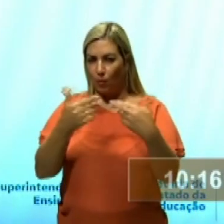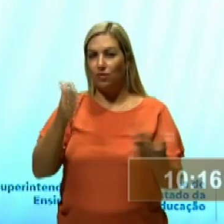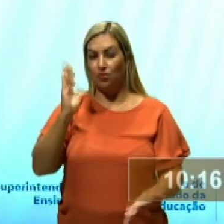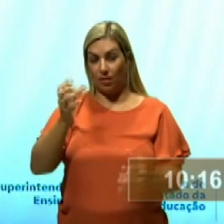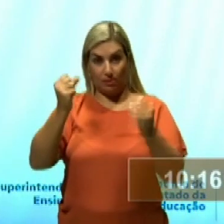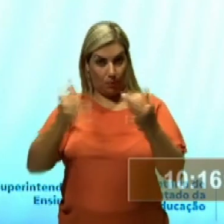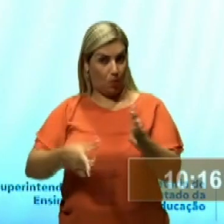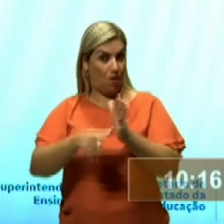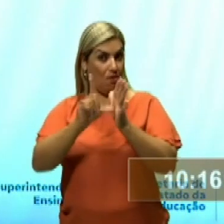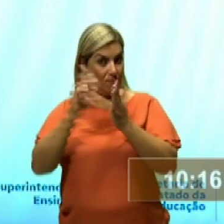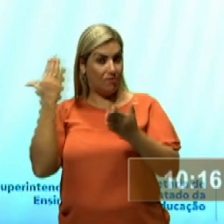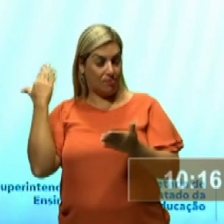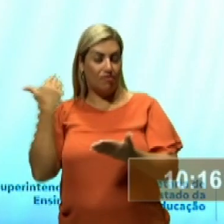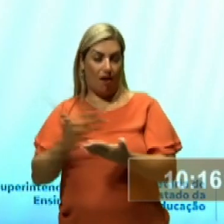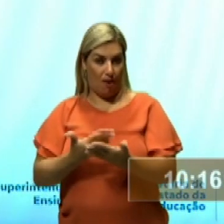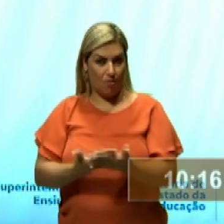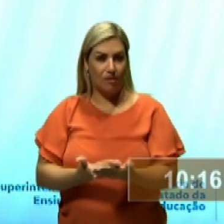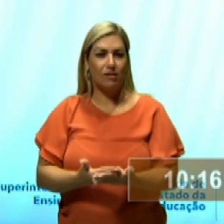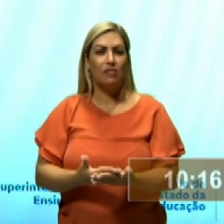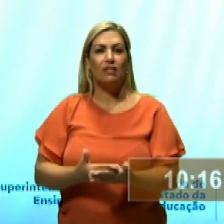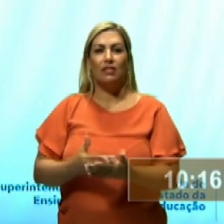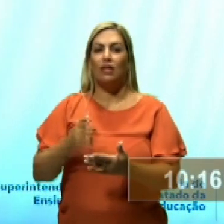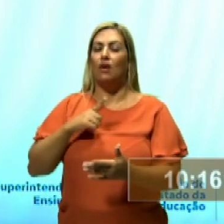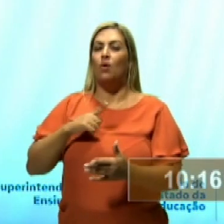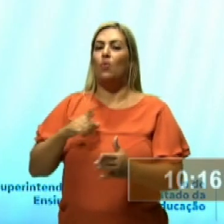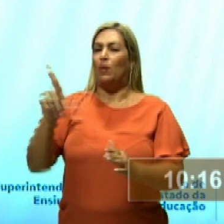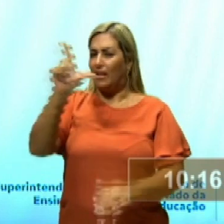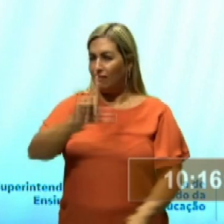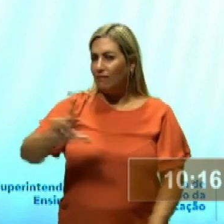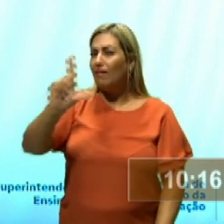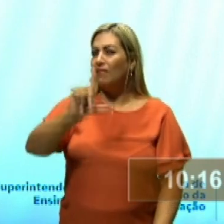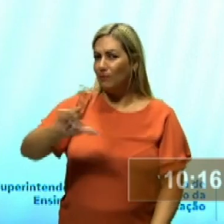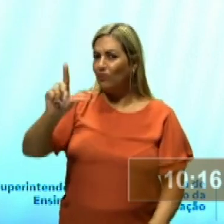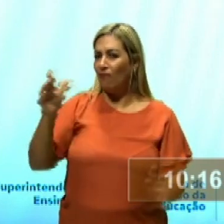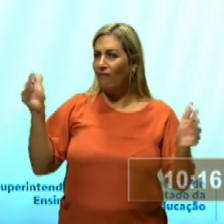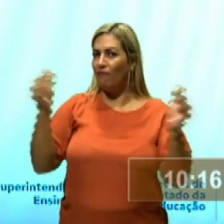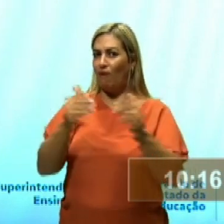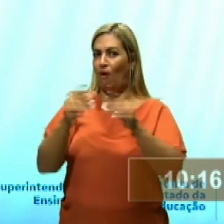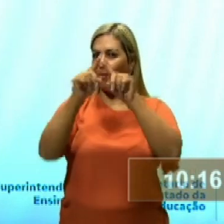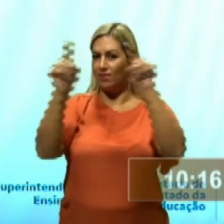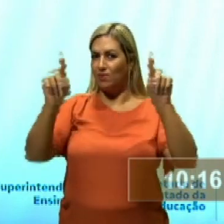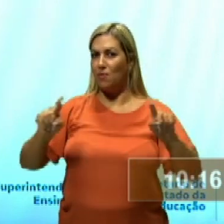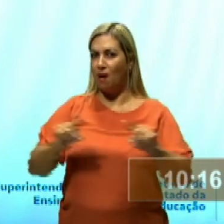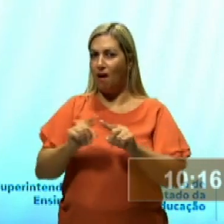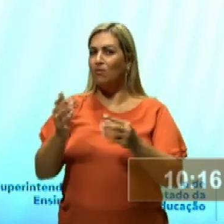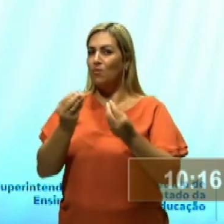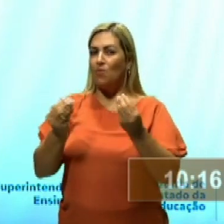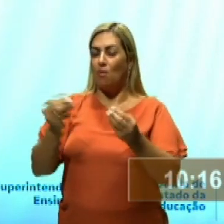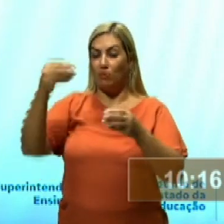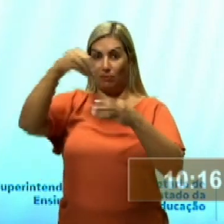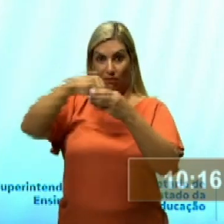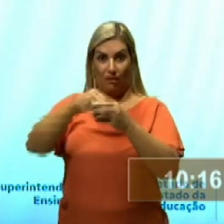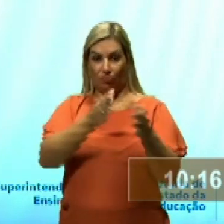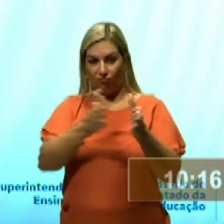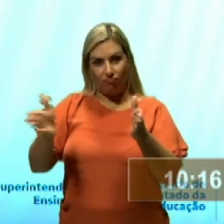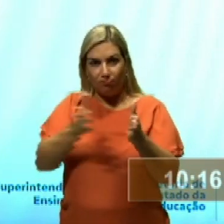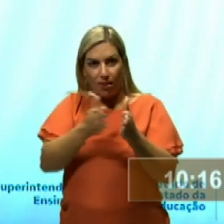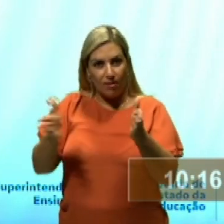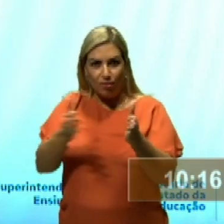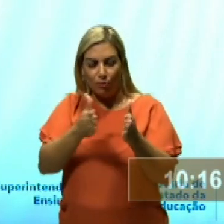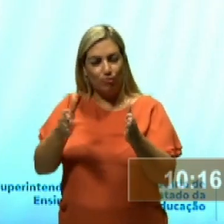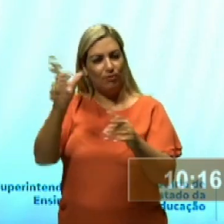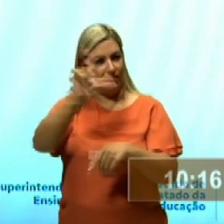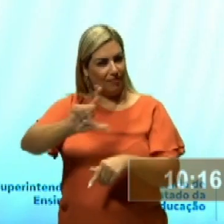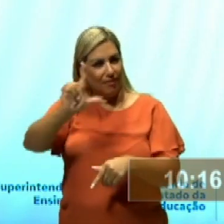a gente já falou aqui o nosso quadro literário que vai falar trazer aonde nós estamos dentro da literatura né